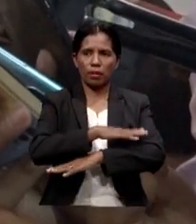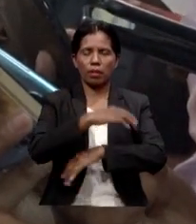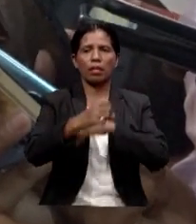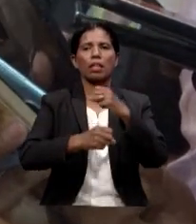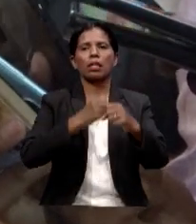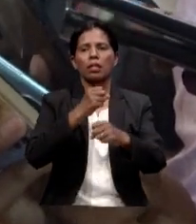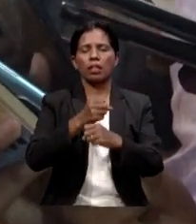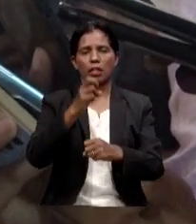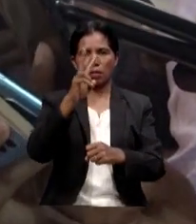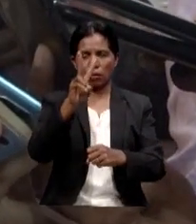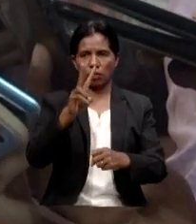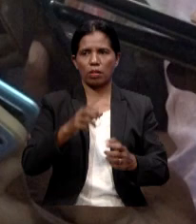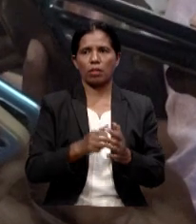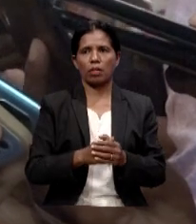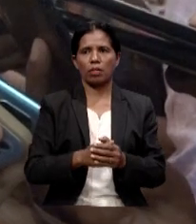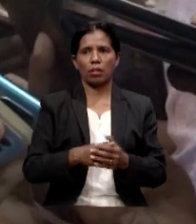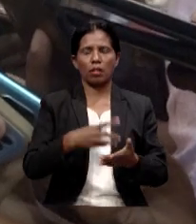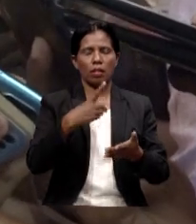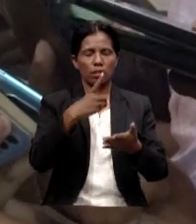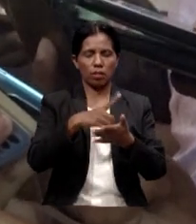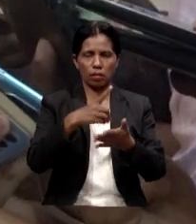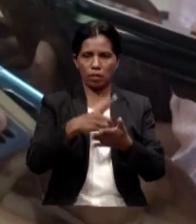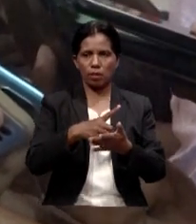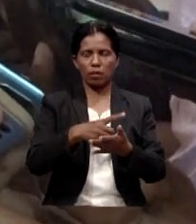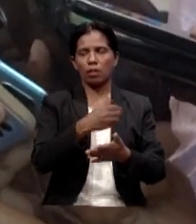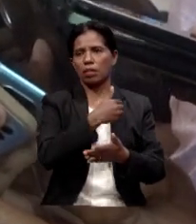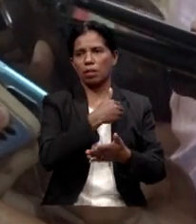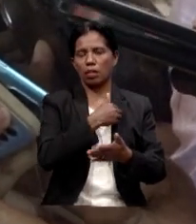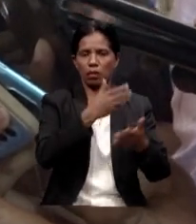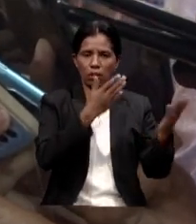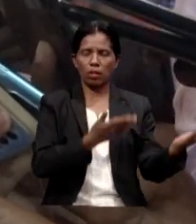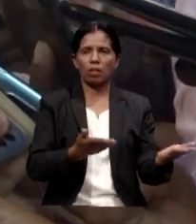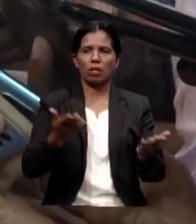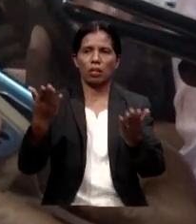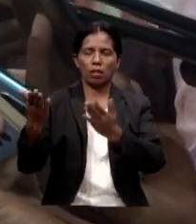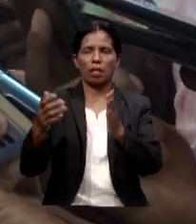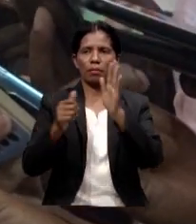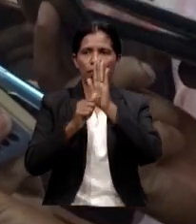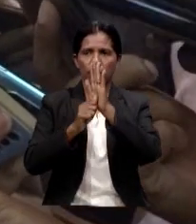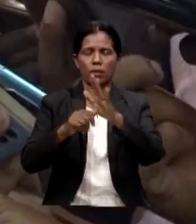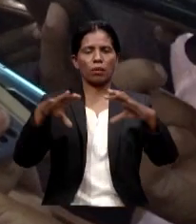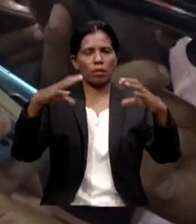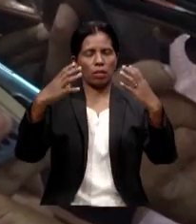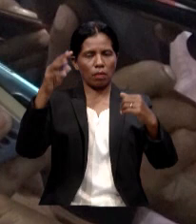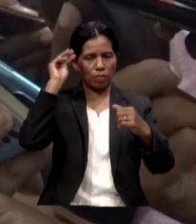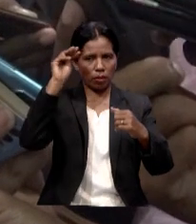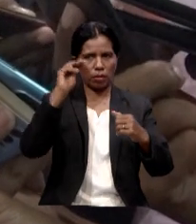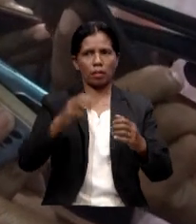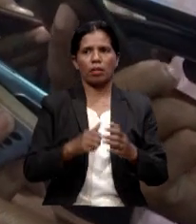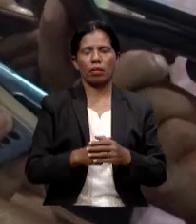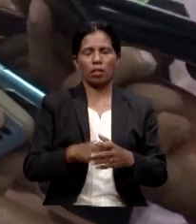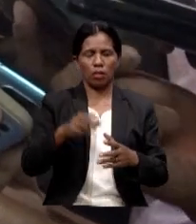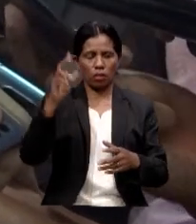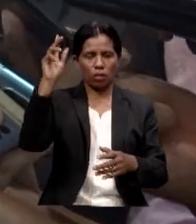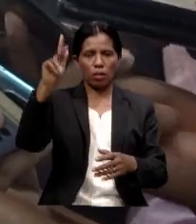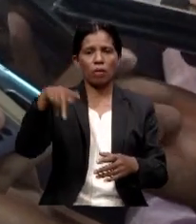ona. Dra esbolso né, to agora se dá o cloriba apresenta ba conselho ministro. E da nem preocupação os